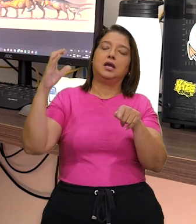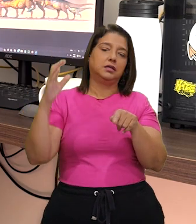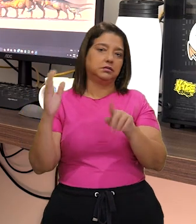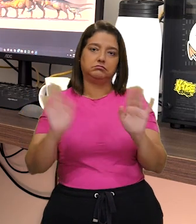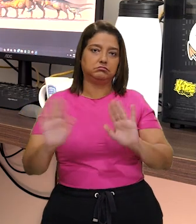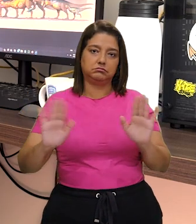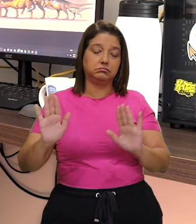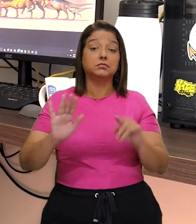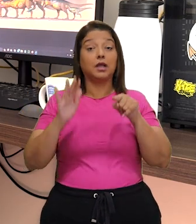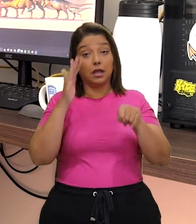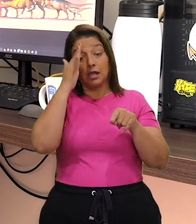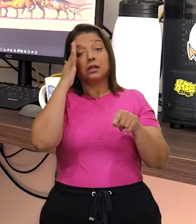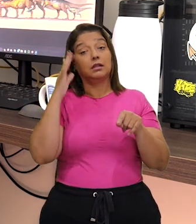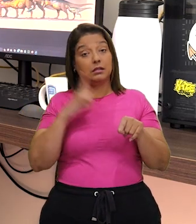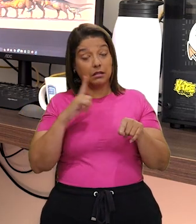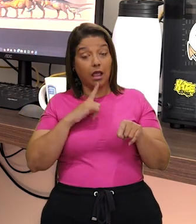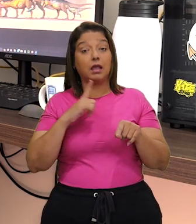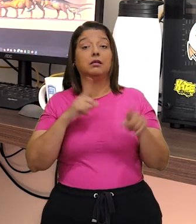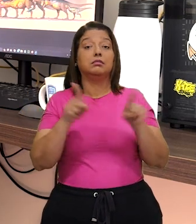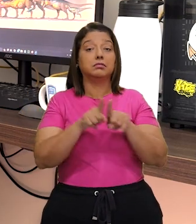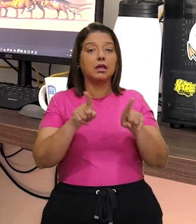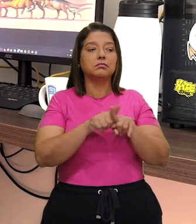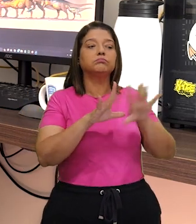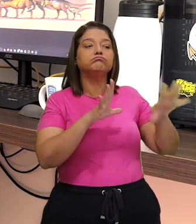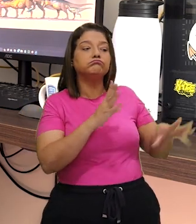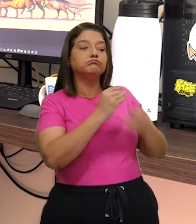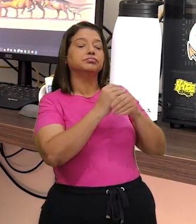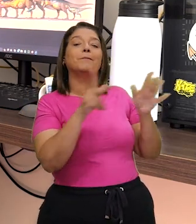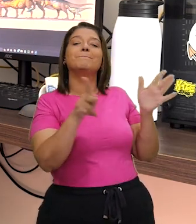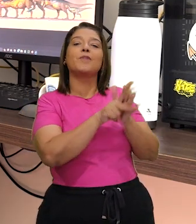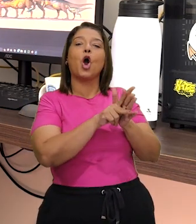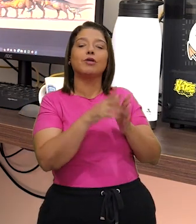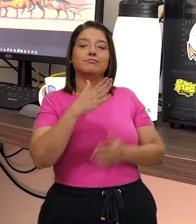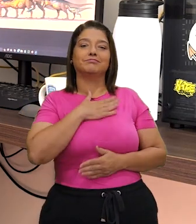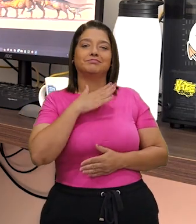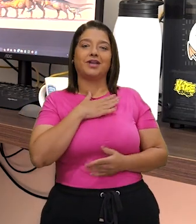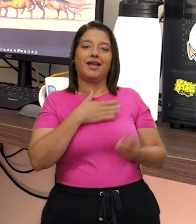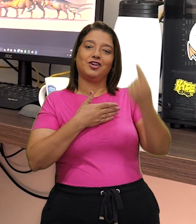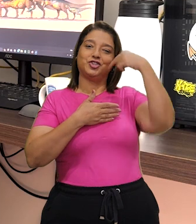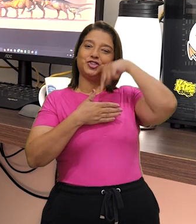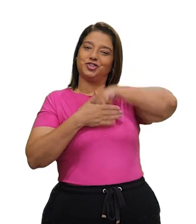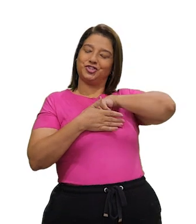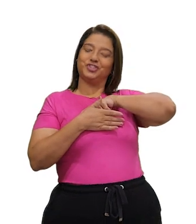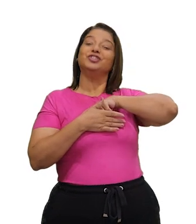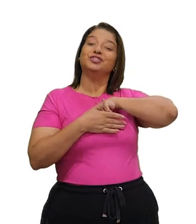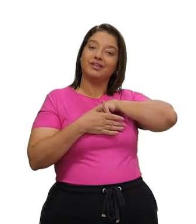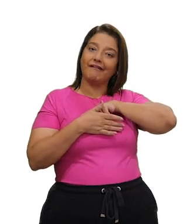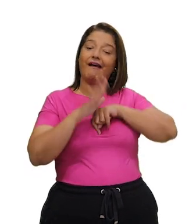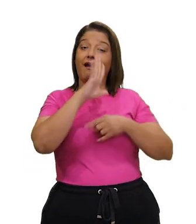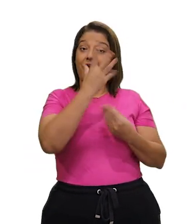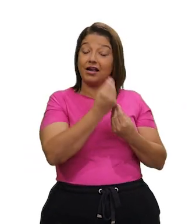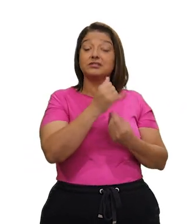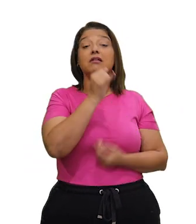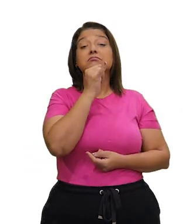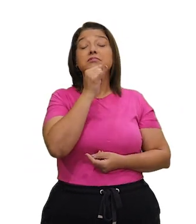ele tem partes de processo que podem ser subjetivos do artista por exemplo a questão da coloração